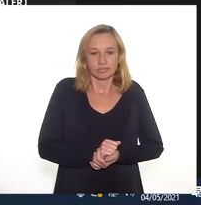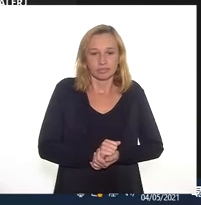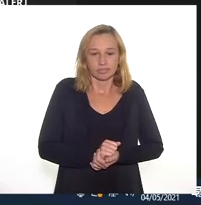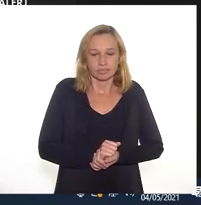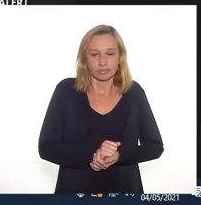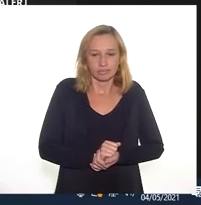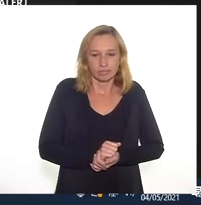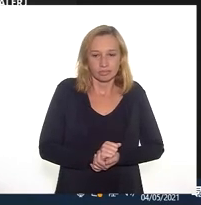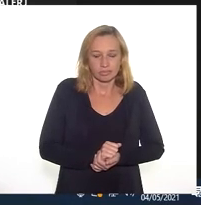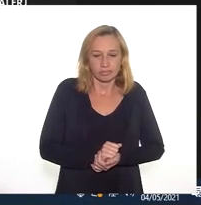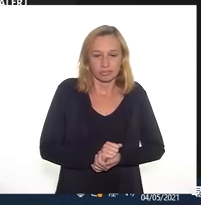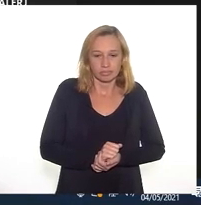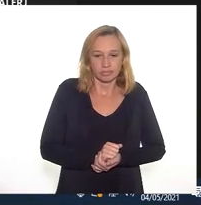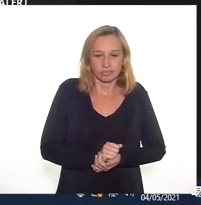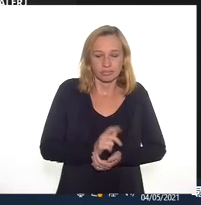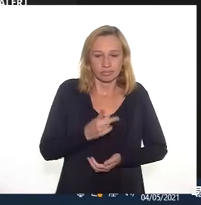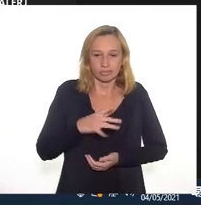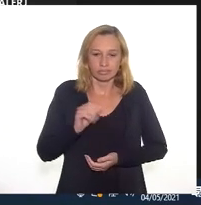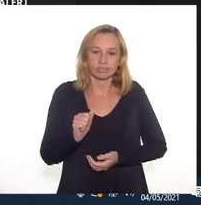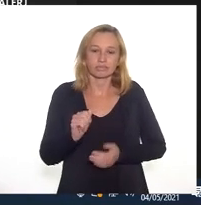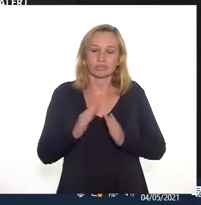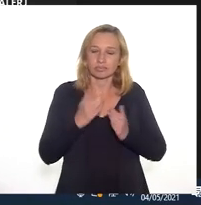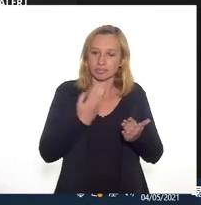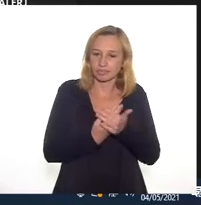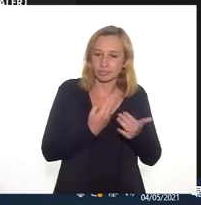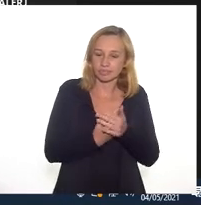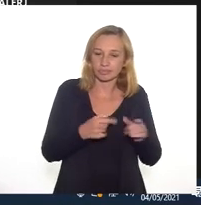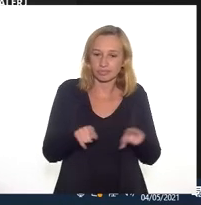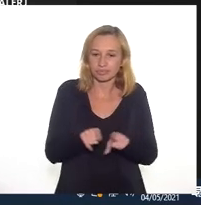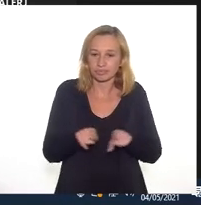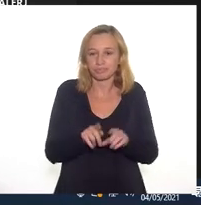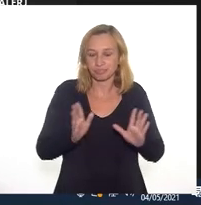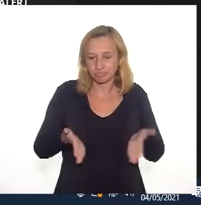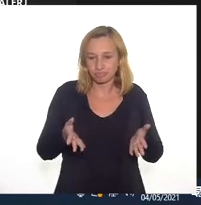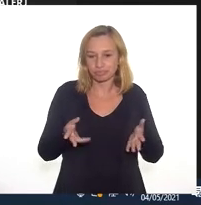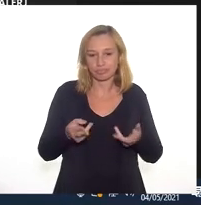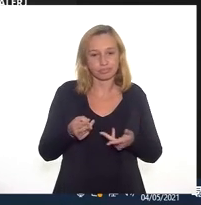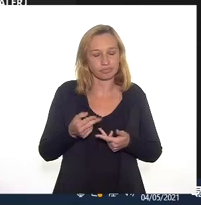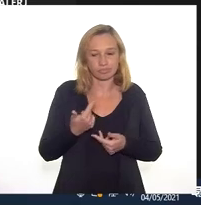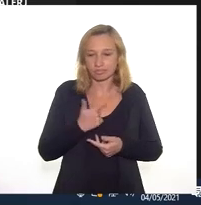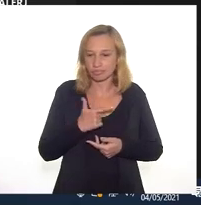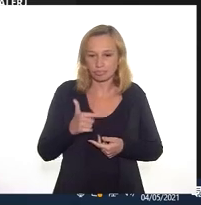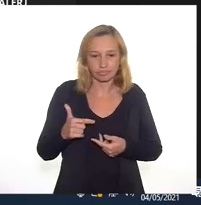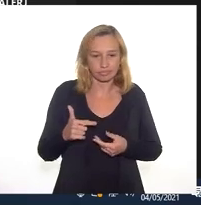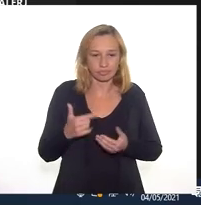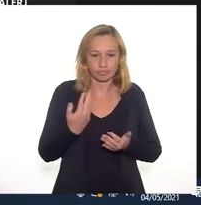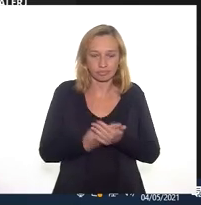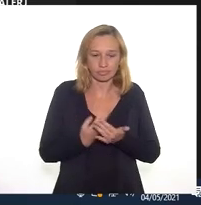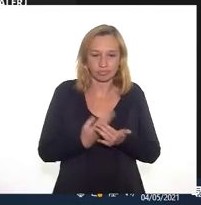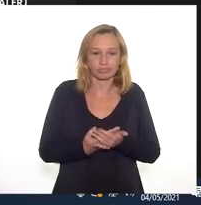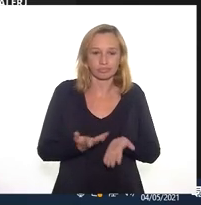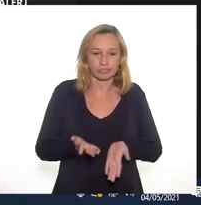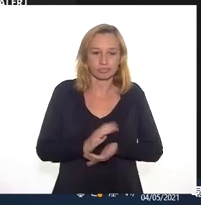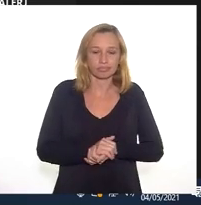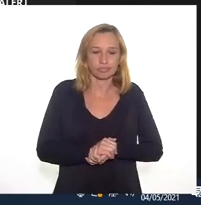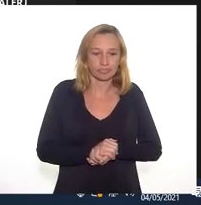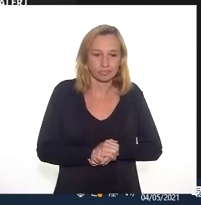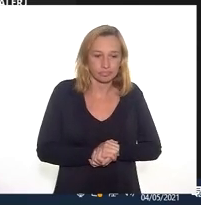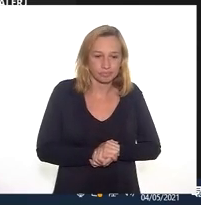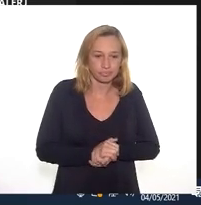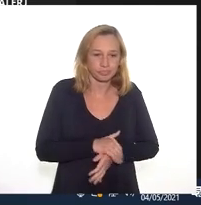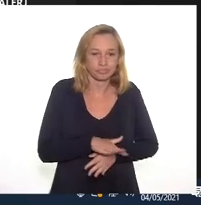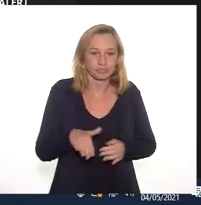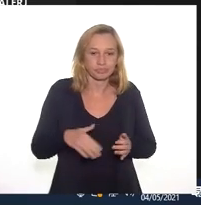tempo, estão inseridos no programa da escola também. É que agora está sem aula, né? Eu fico muito feliz de todos os